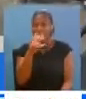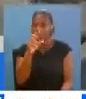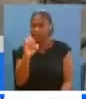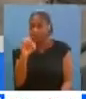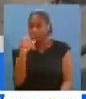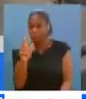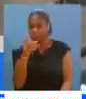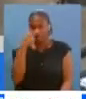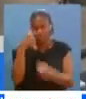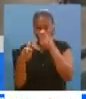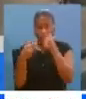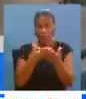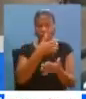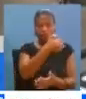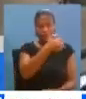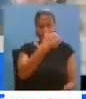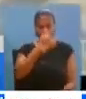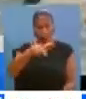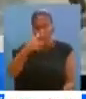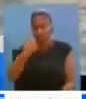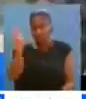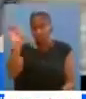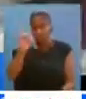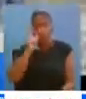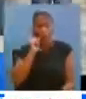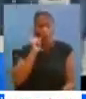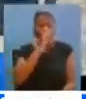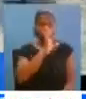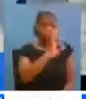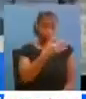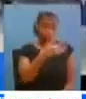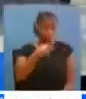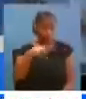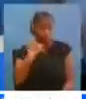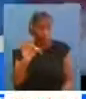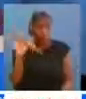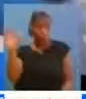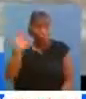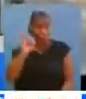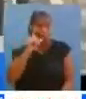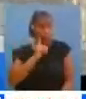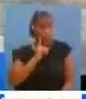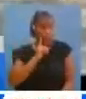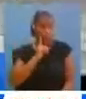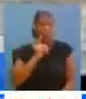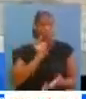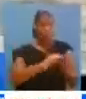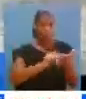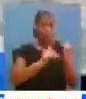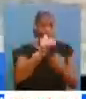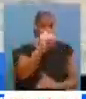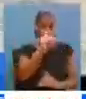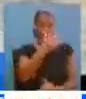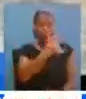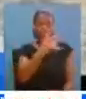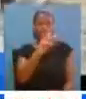63.286 pessoas, destes 58,6% são homens e 41,4% mulheres. Registrou-se um acréscimo